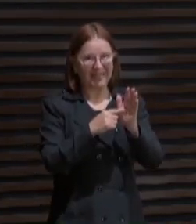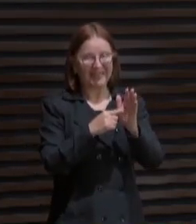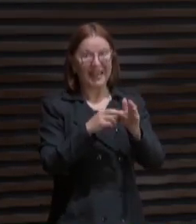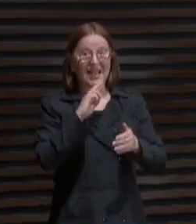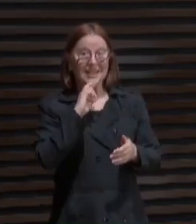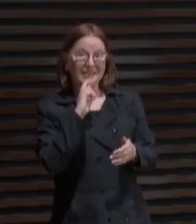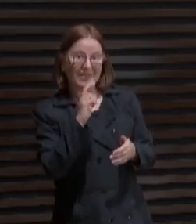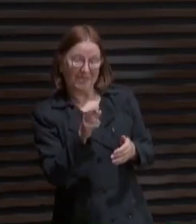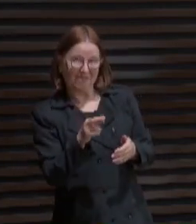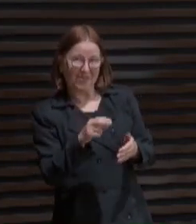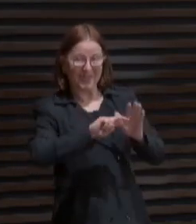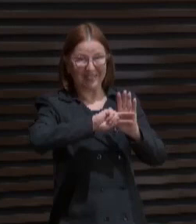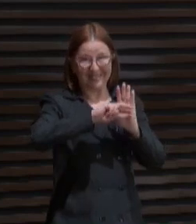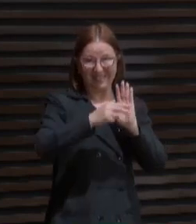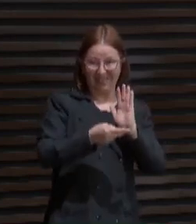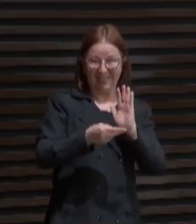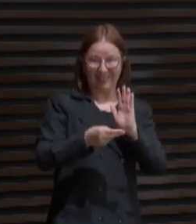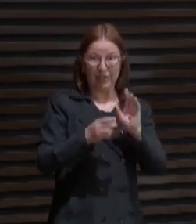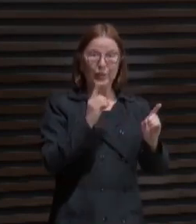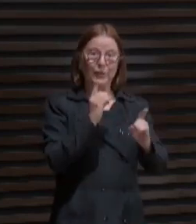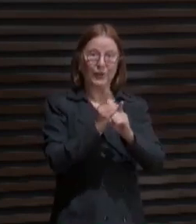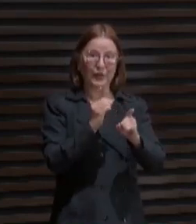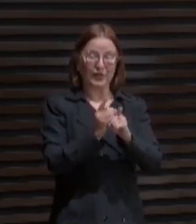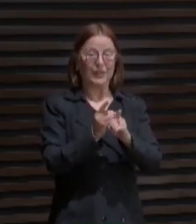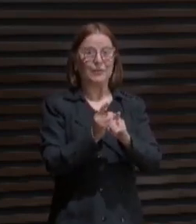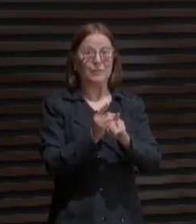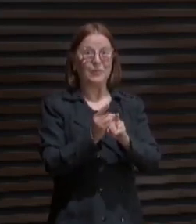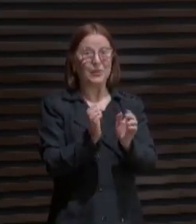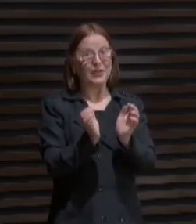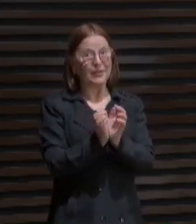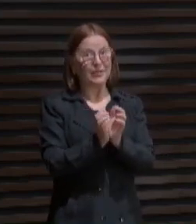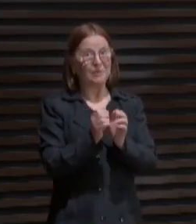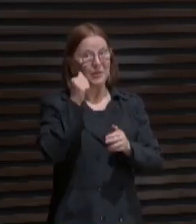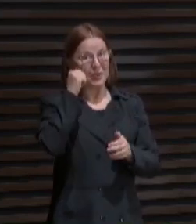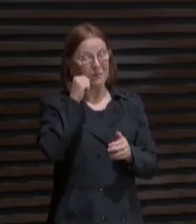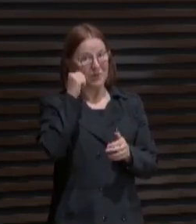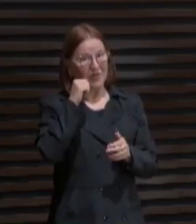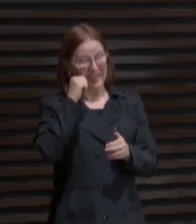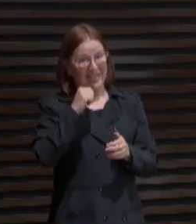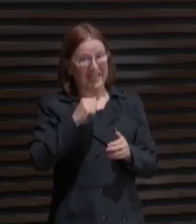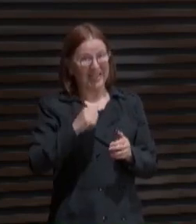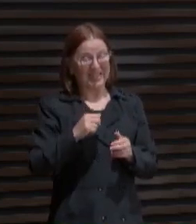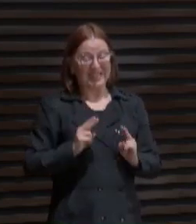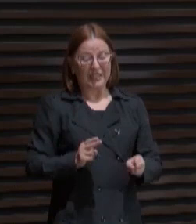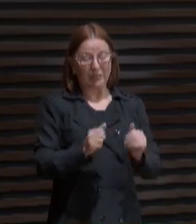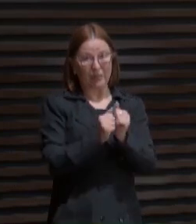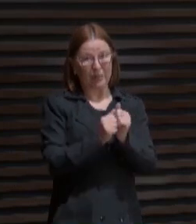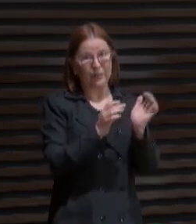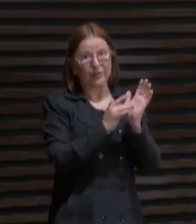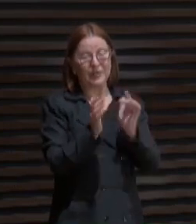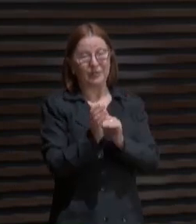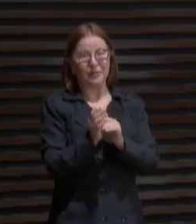das mulheres que caminhavam com Jesus diante da morte de Jesus. E impressiona, estudando